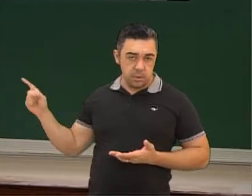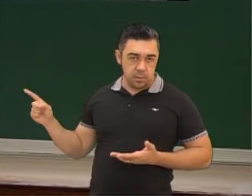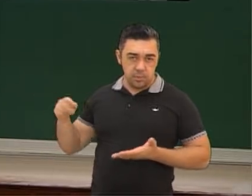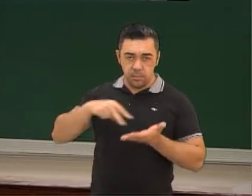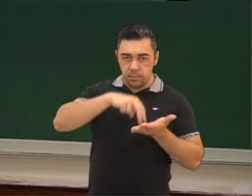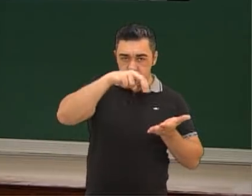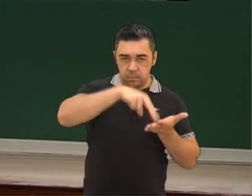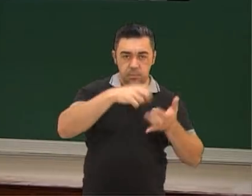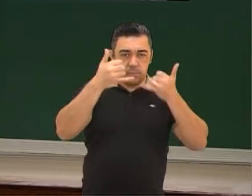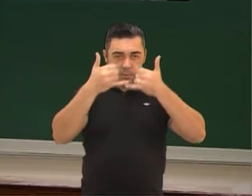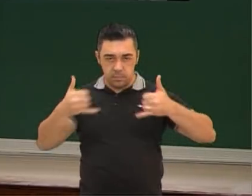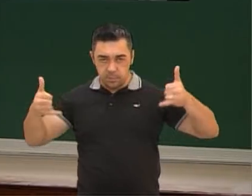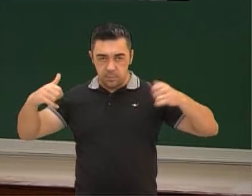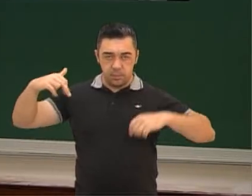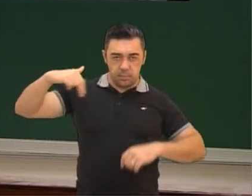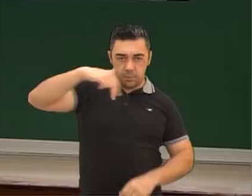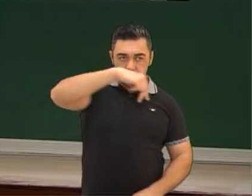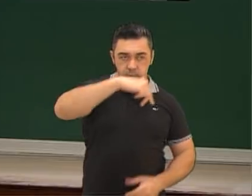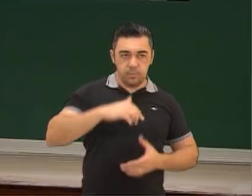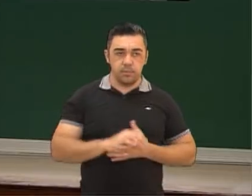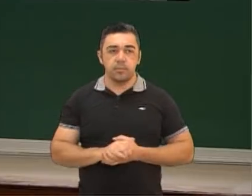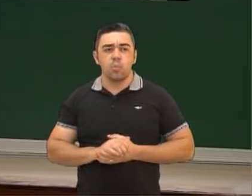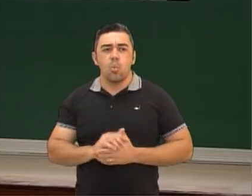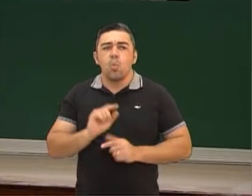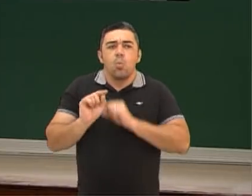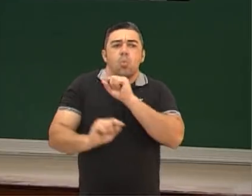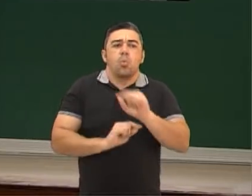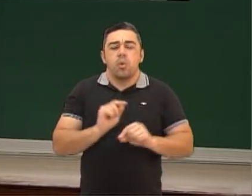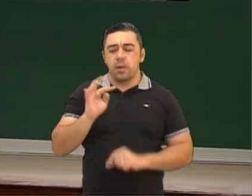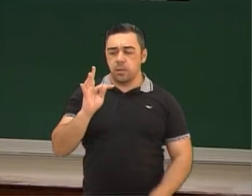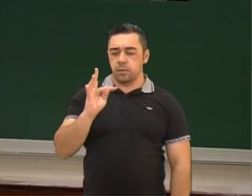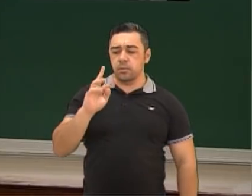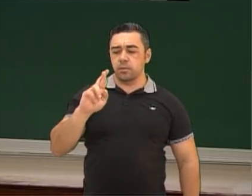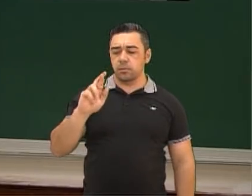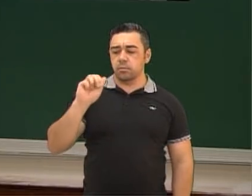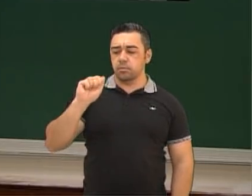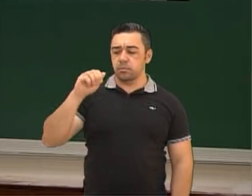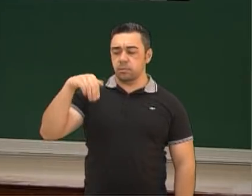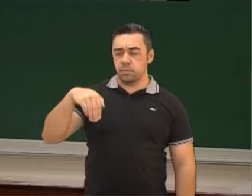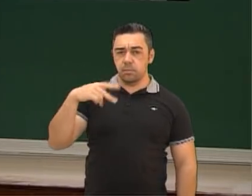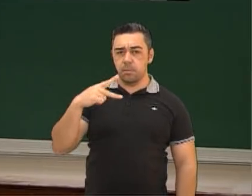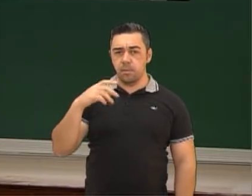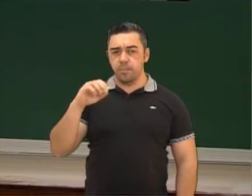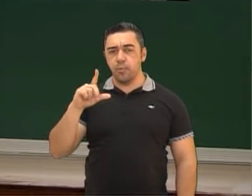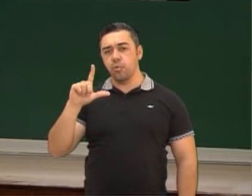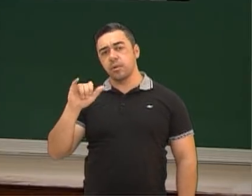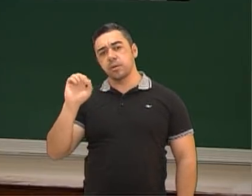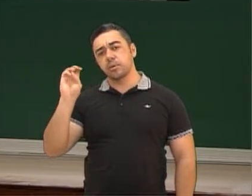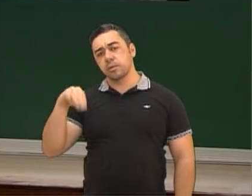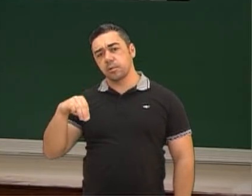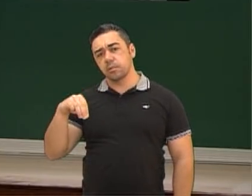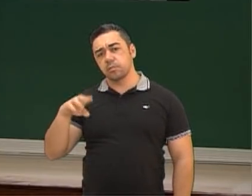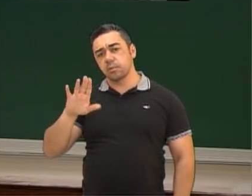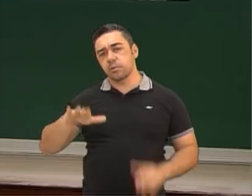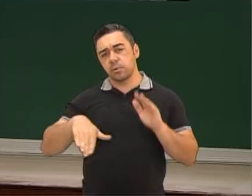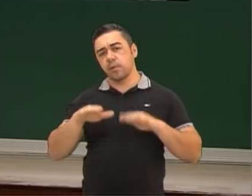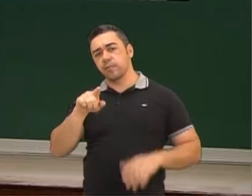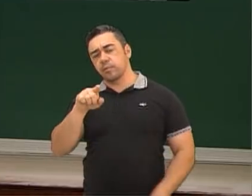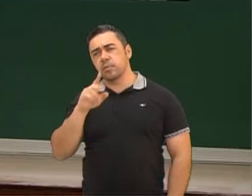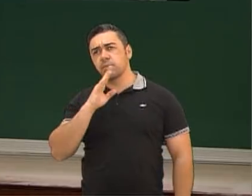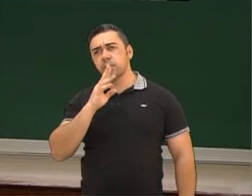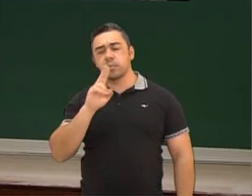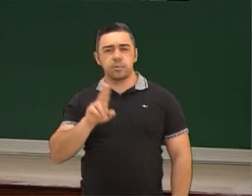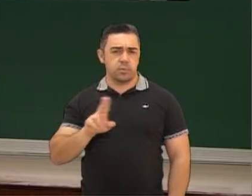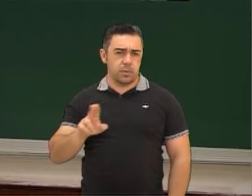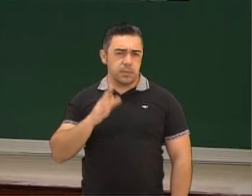hoje. O trampolim. O que é o trampolim? Talvez você conheça o trampolim com um outro nome.